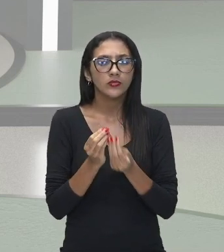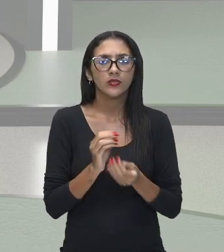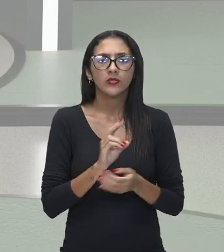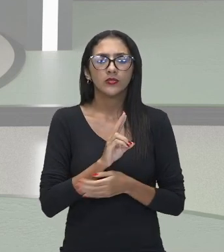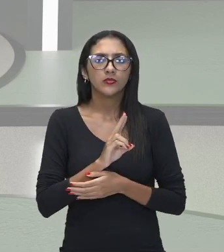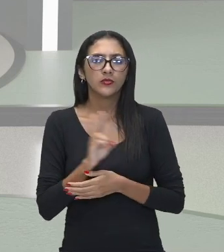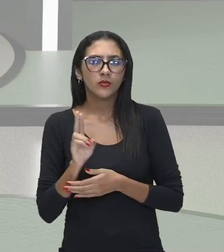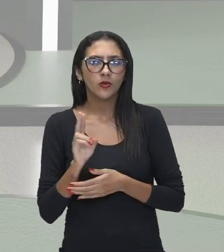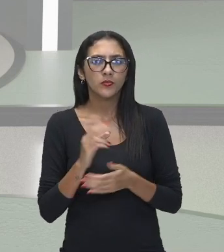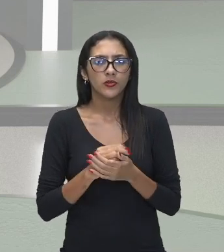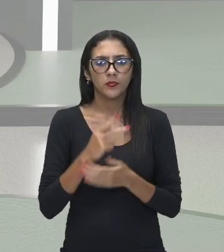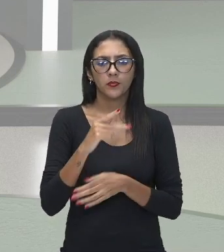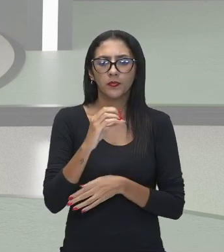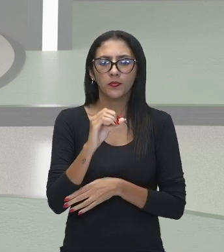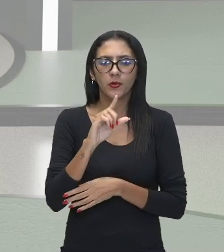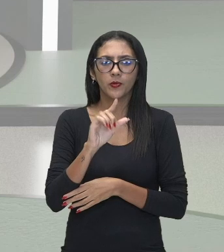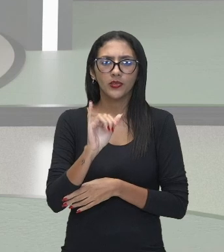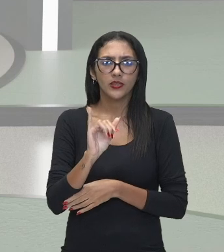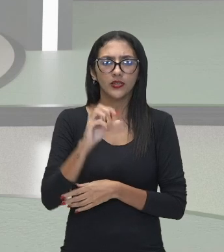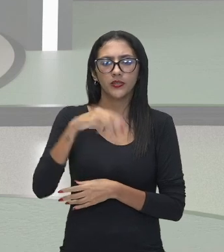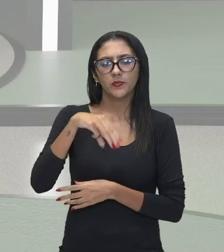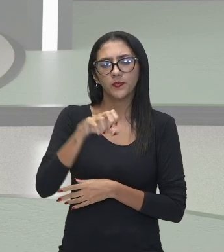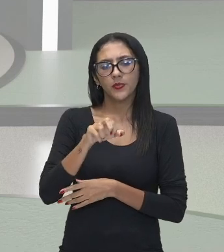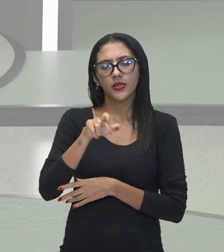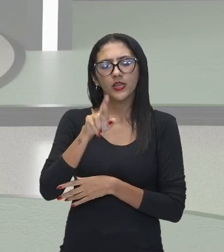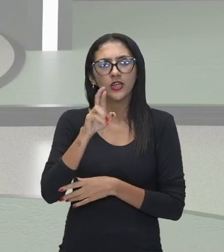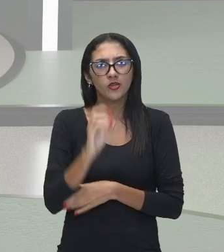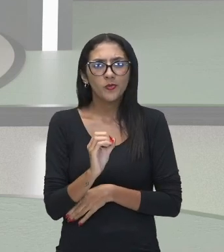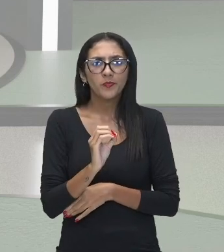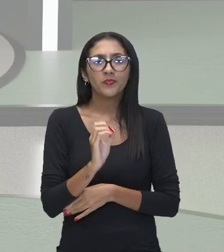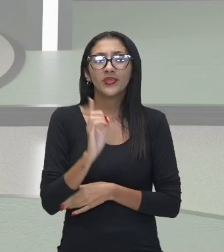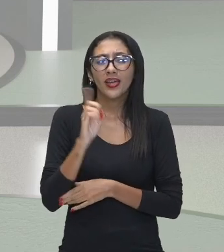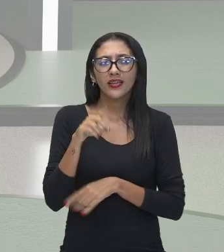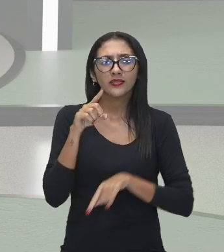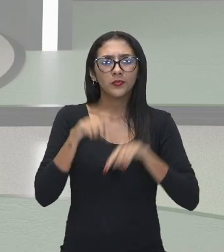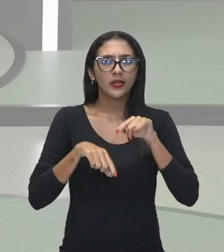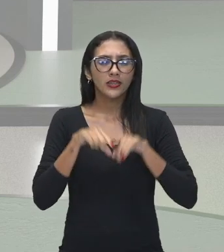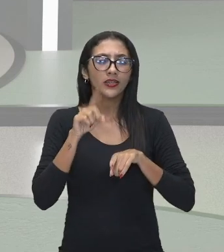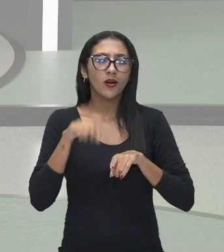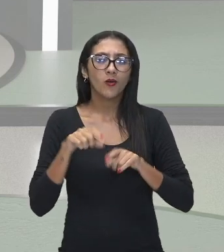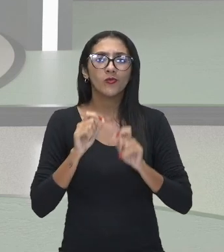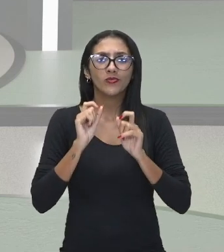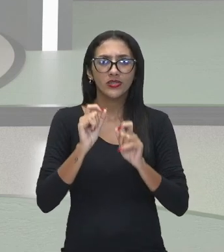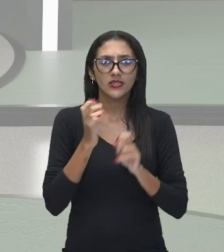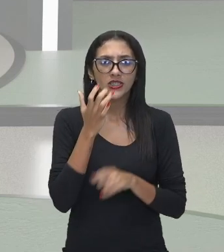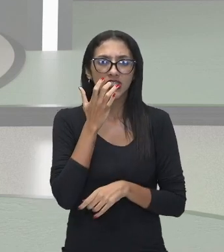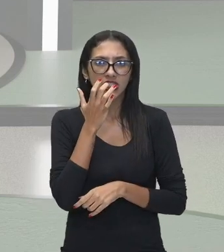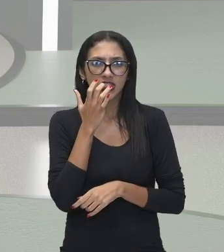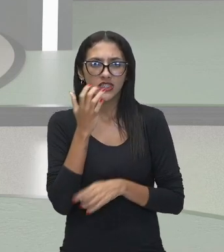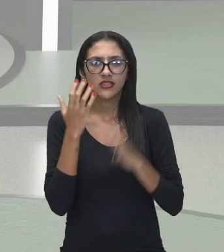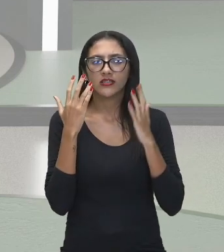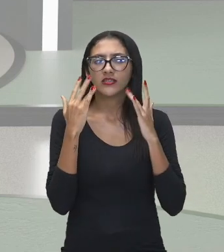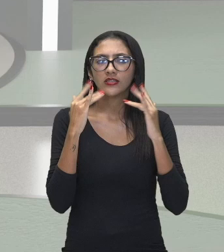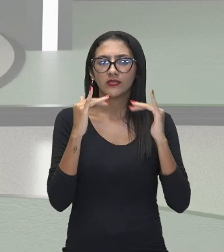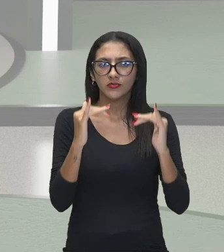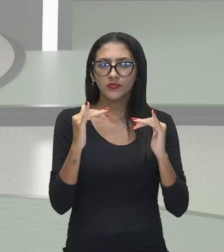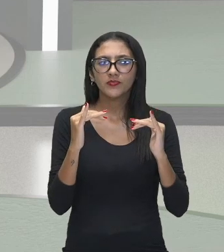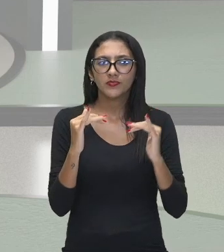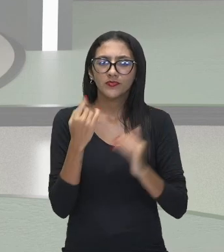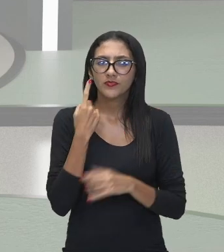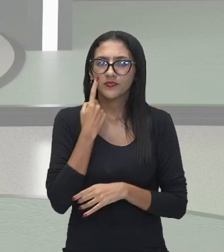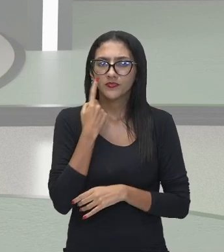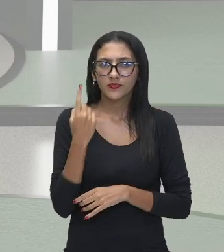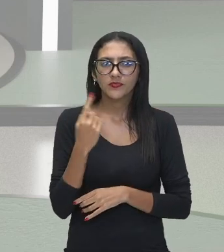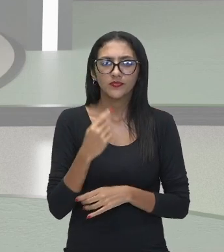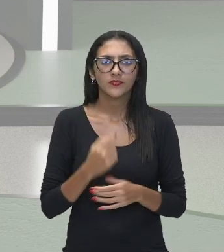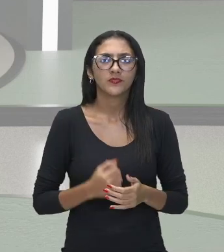composto chamado de polímero, que esse polímero, aqui nesse caso, é a borracha natural. Então, nesse caso, formam-se